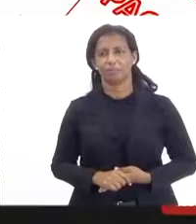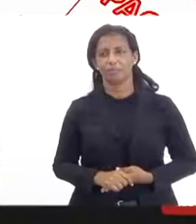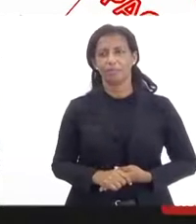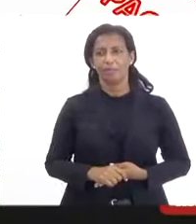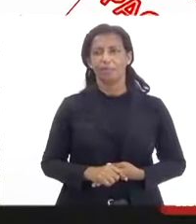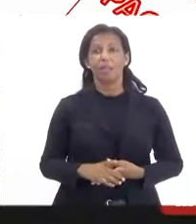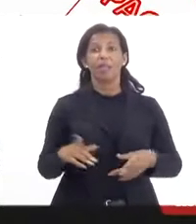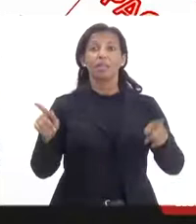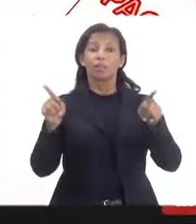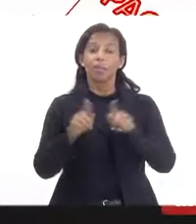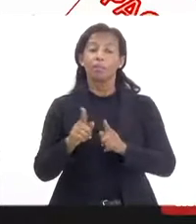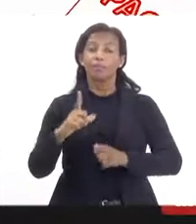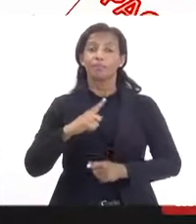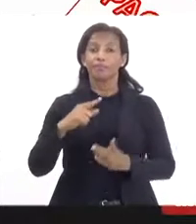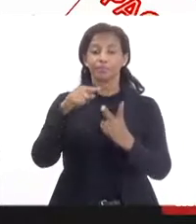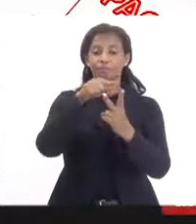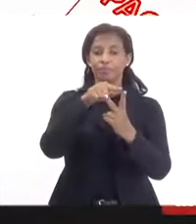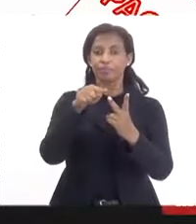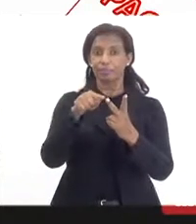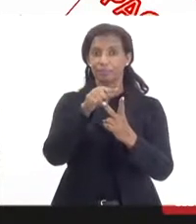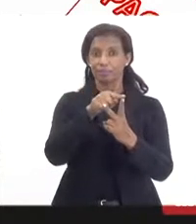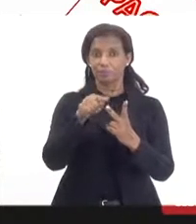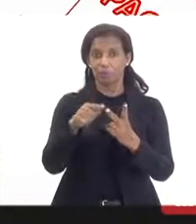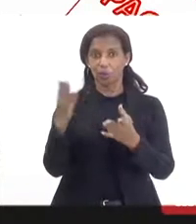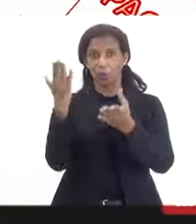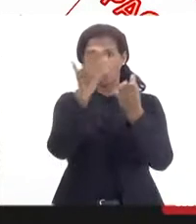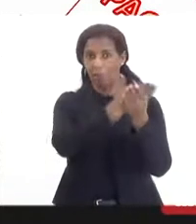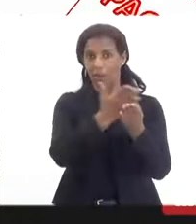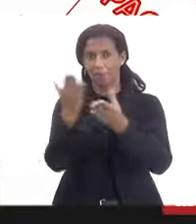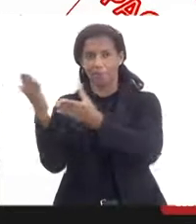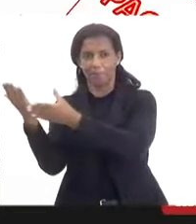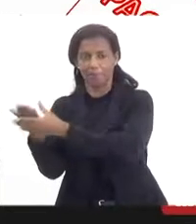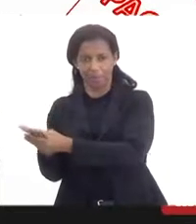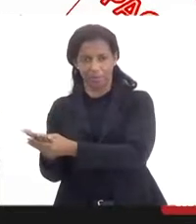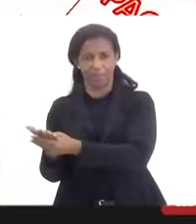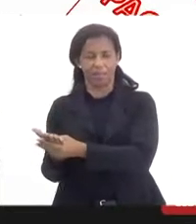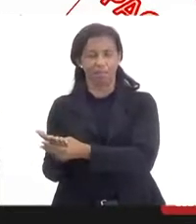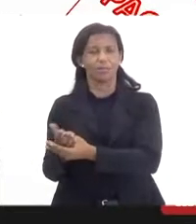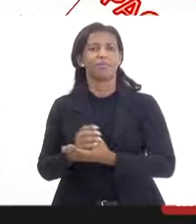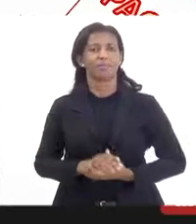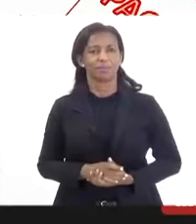Nós temos também aqui mais dois autos de infração, tá?